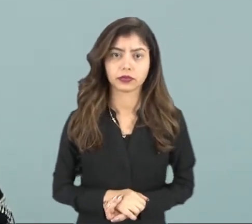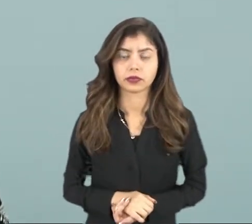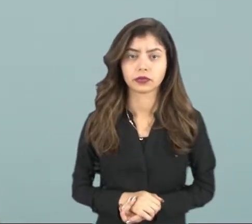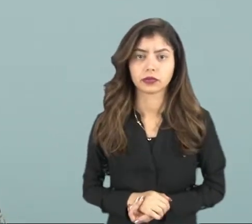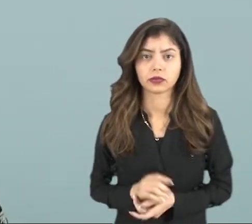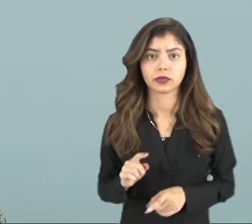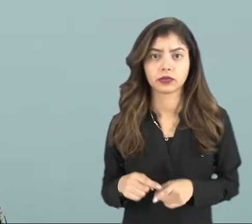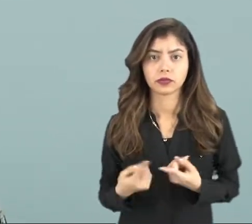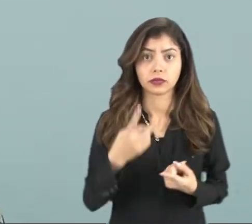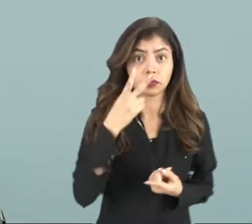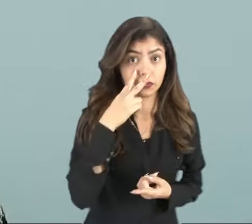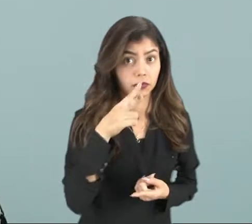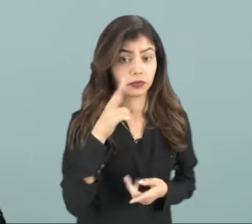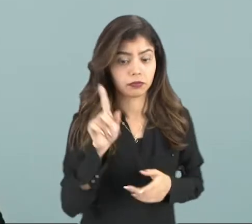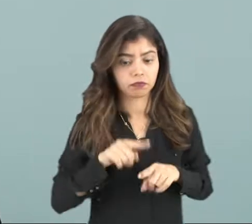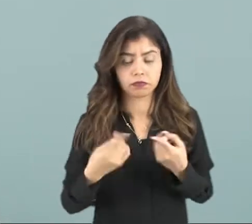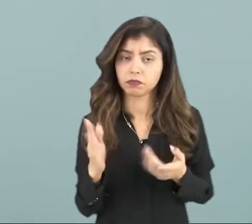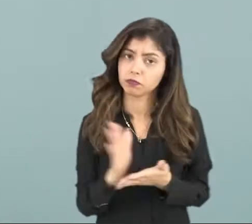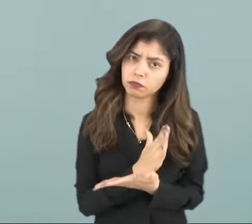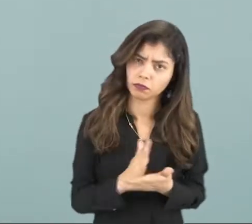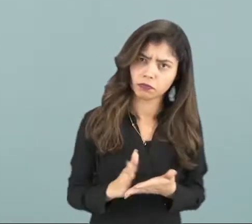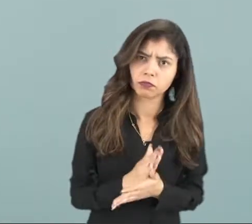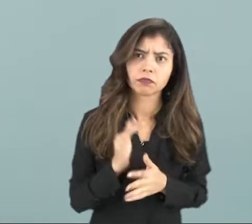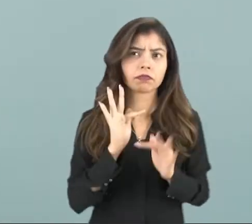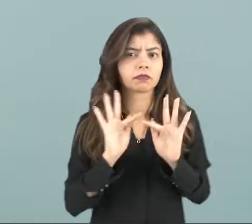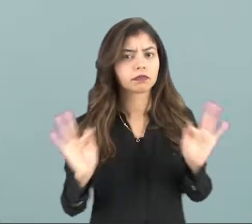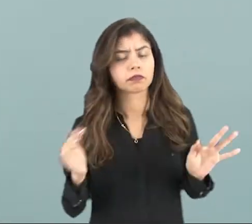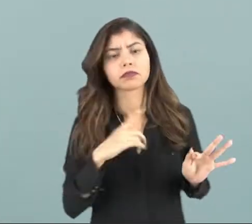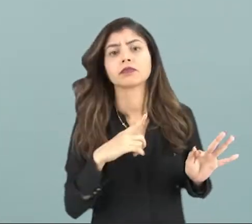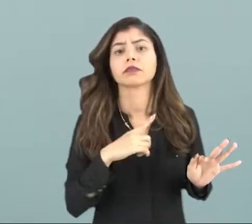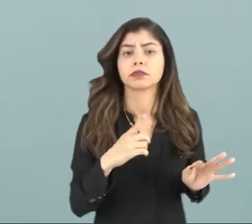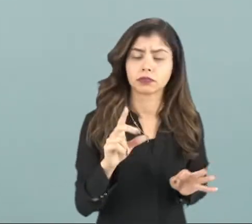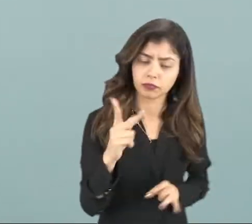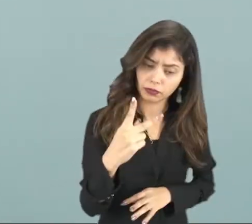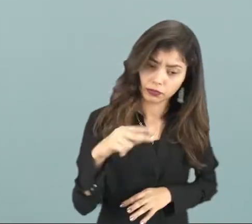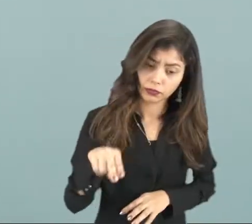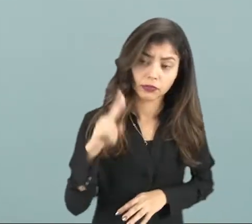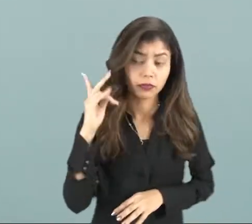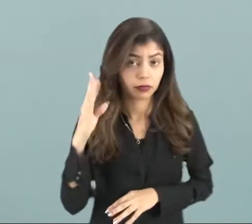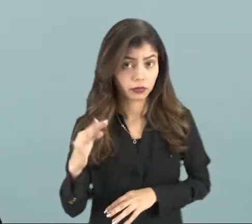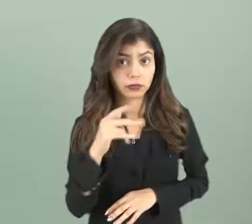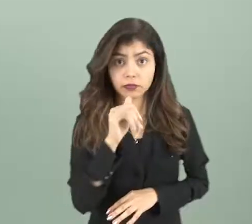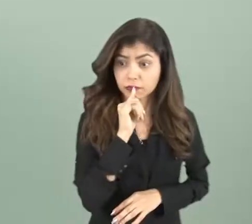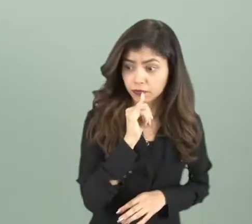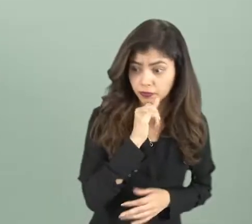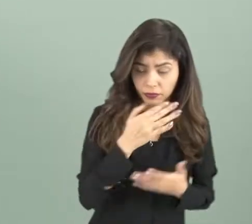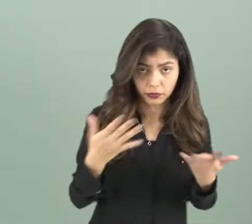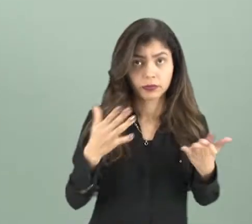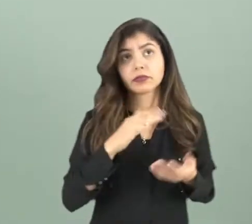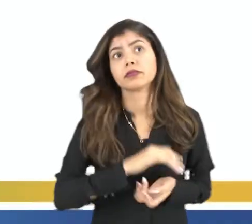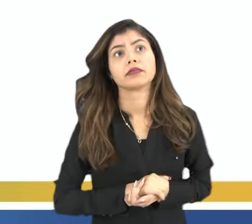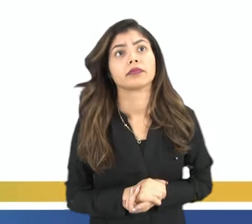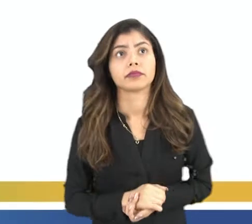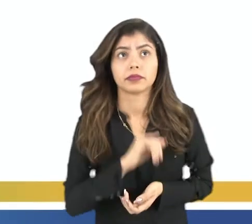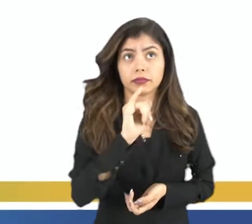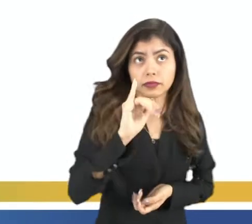mais algumas frases que tenham o pronome reflexivo para você ver como exemplo. Olha isso aí.